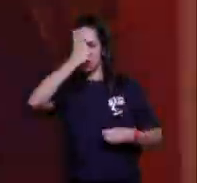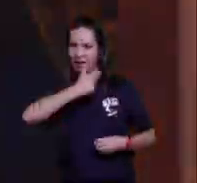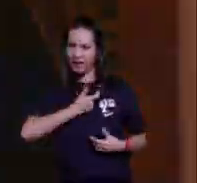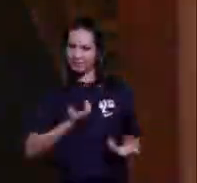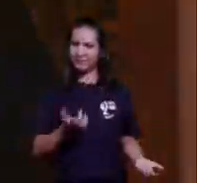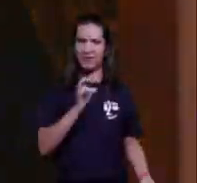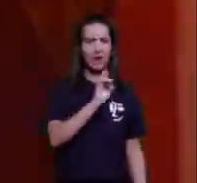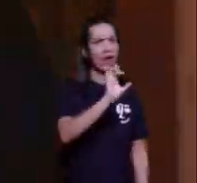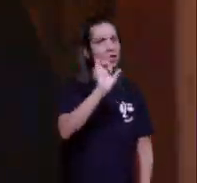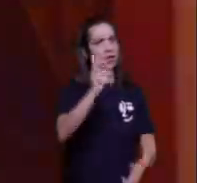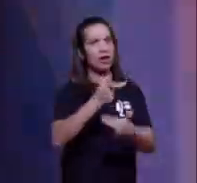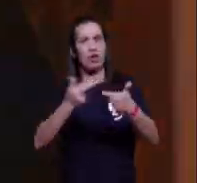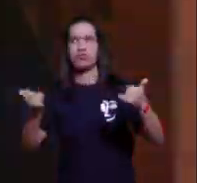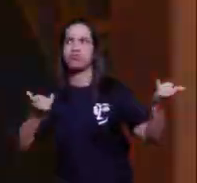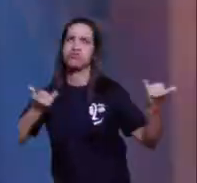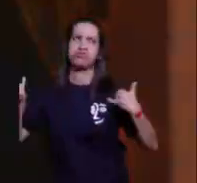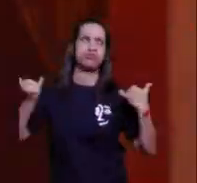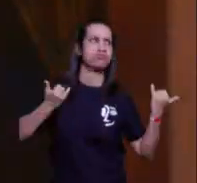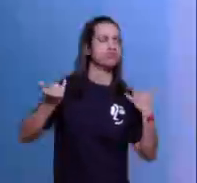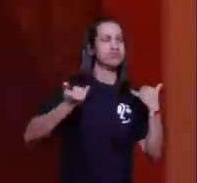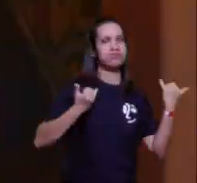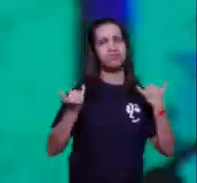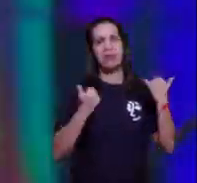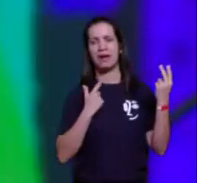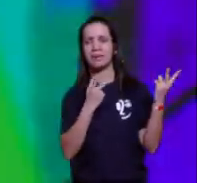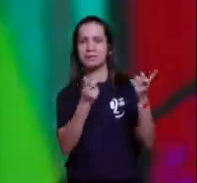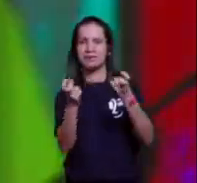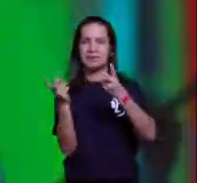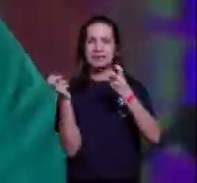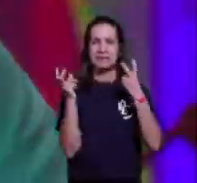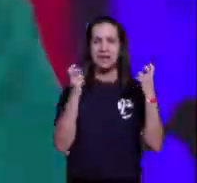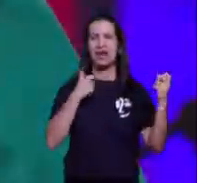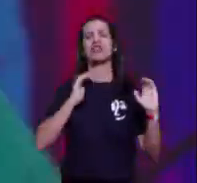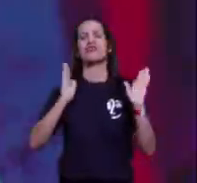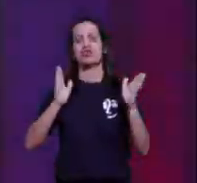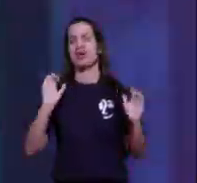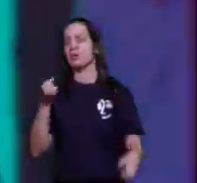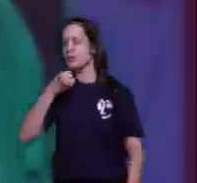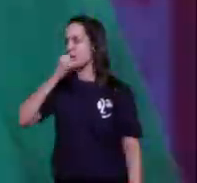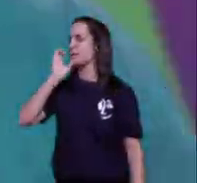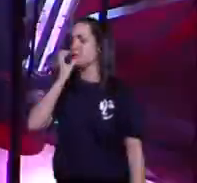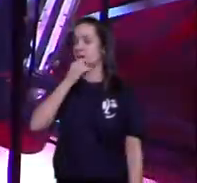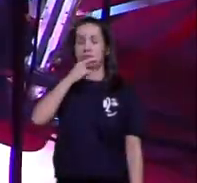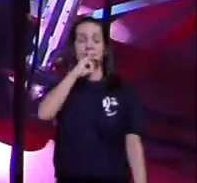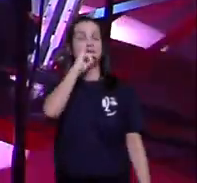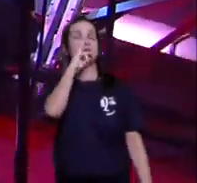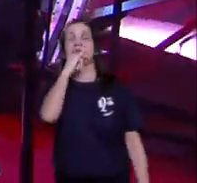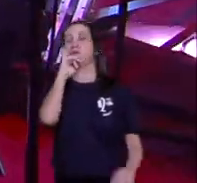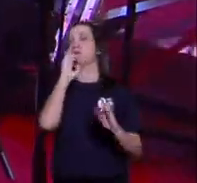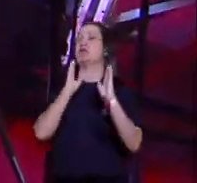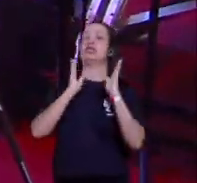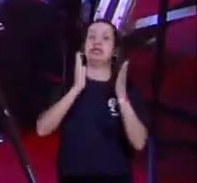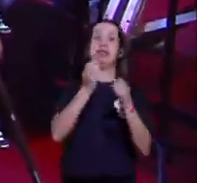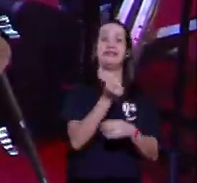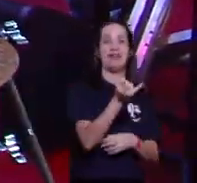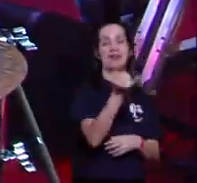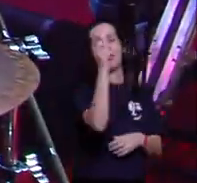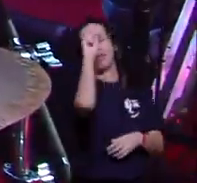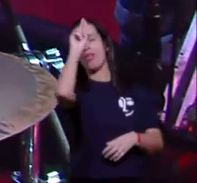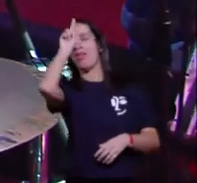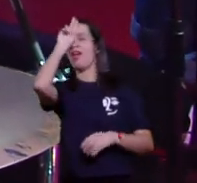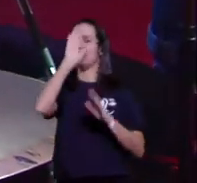eu já ouvi, nesses 29 que eu já vivi, baby, cada porra em que eu já bebi, de Bacardi, no Cardi B. Cada uma que eu já